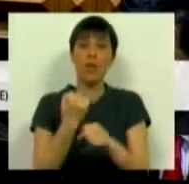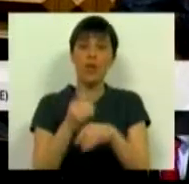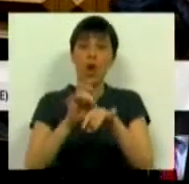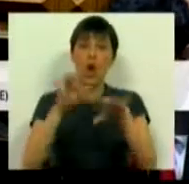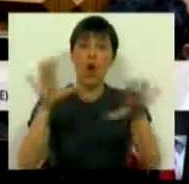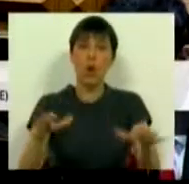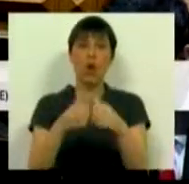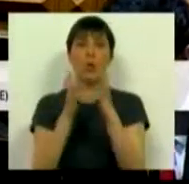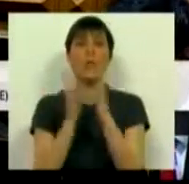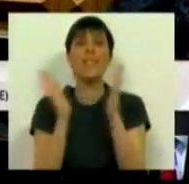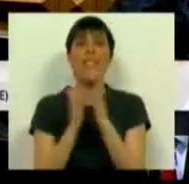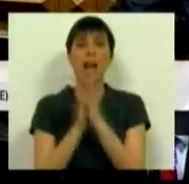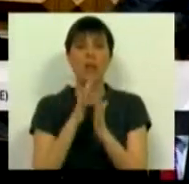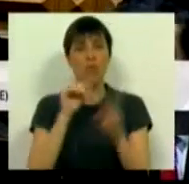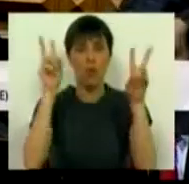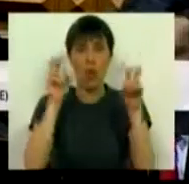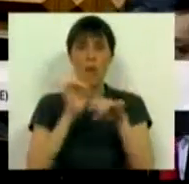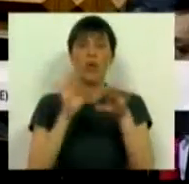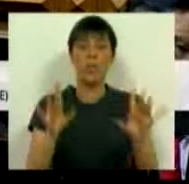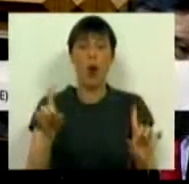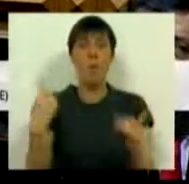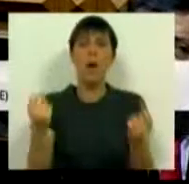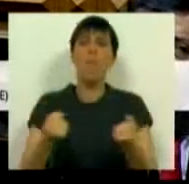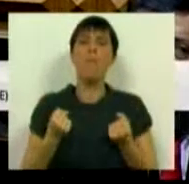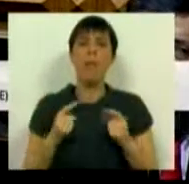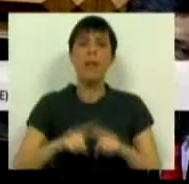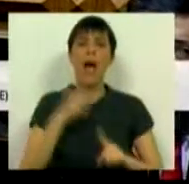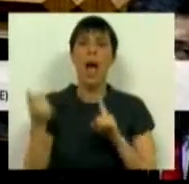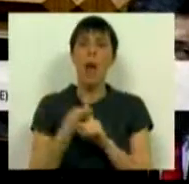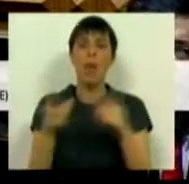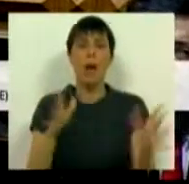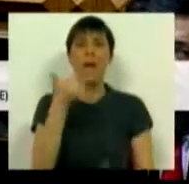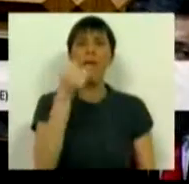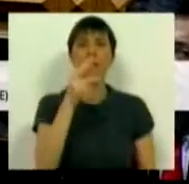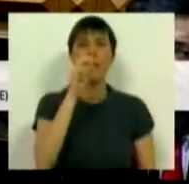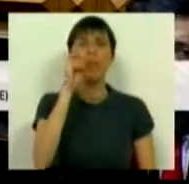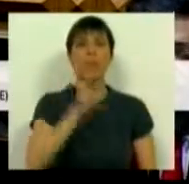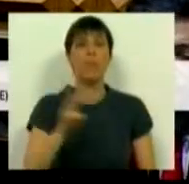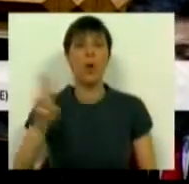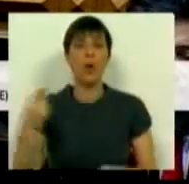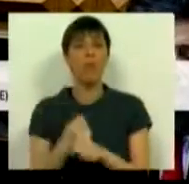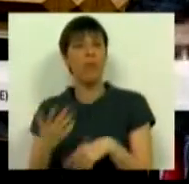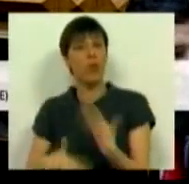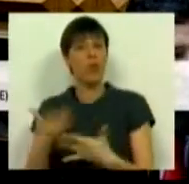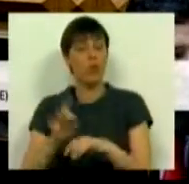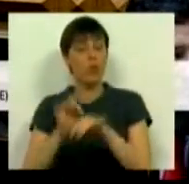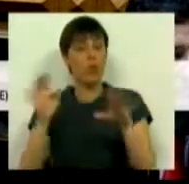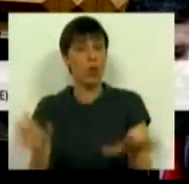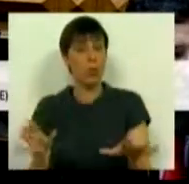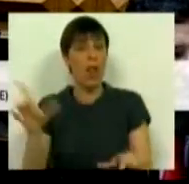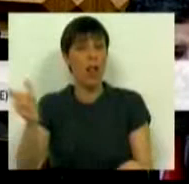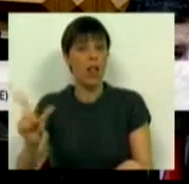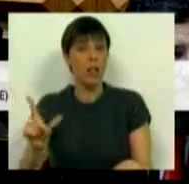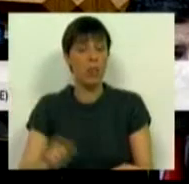do Hospital de Todos os Santos significaria uma poupança anual de cerca de 20 a 30 milhões de euros no funcionamento dos hospitais